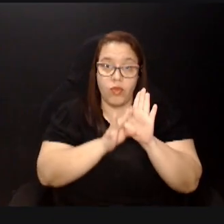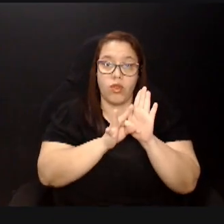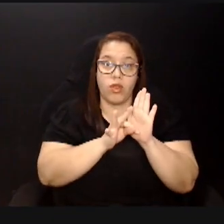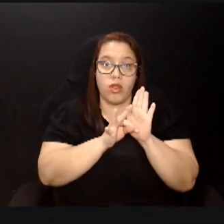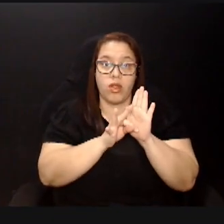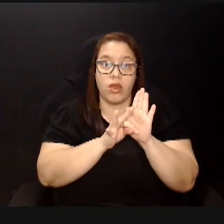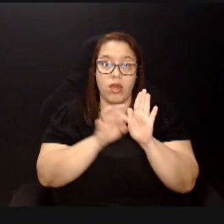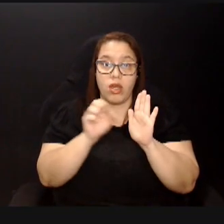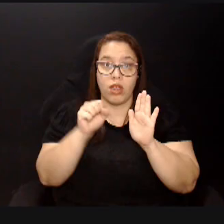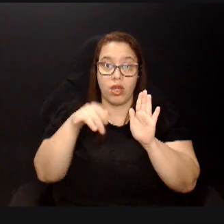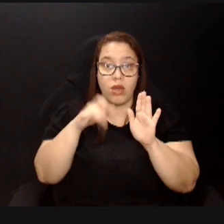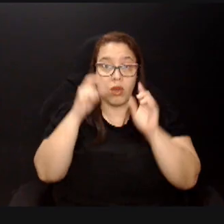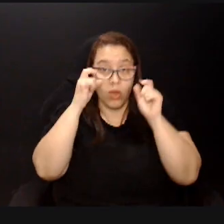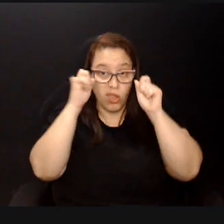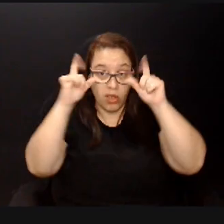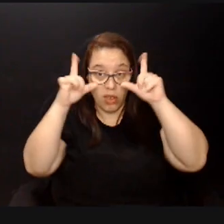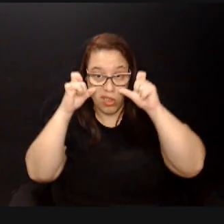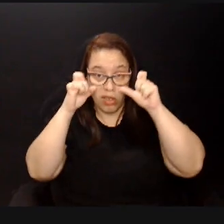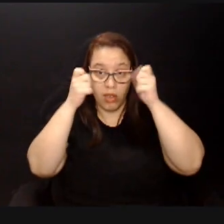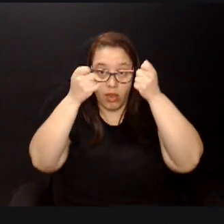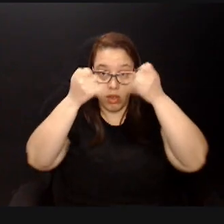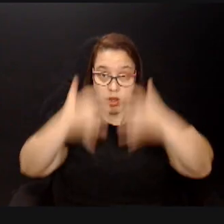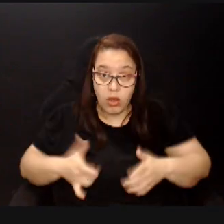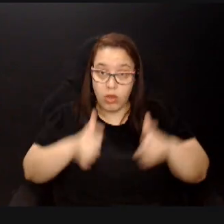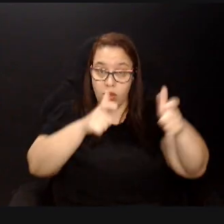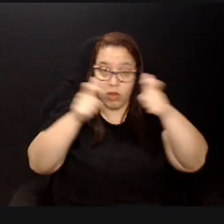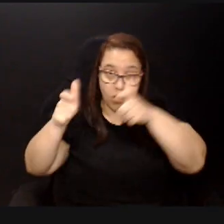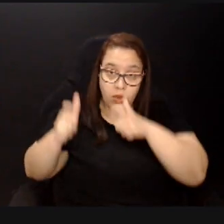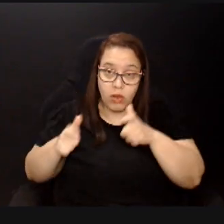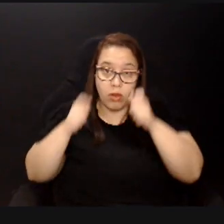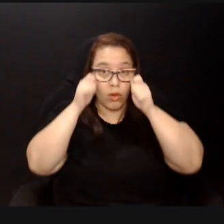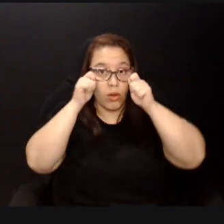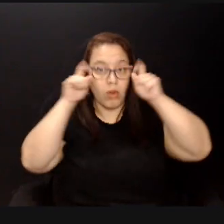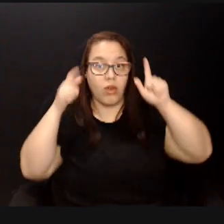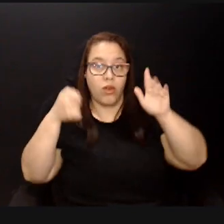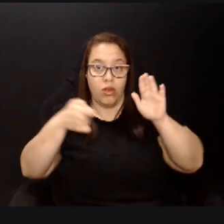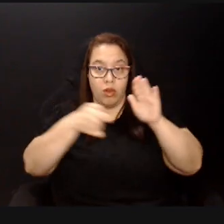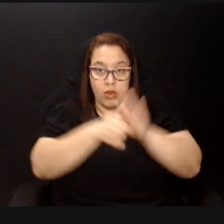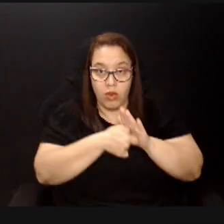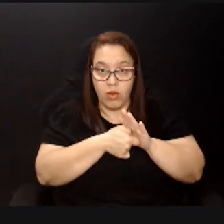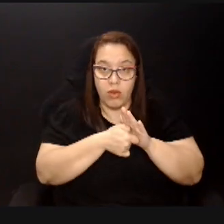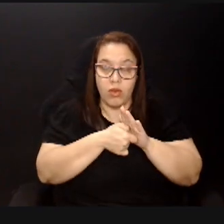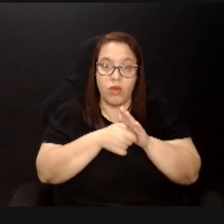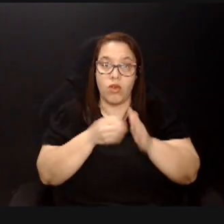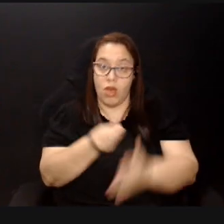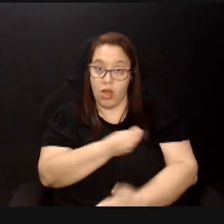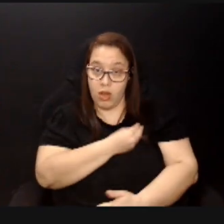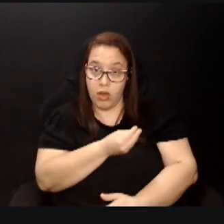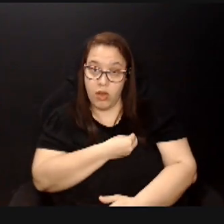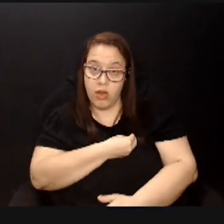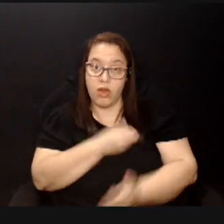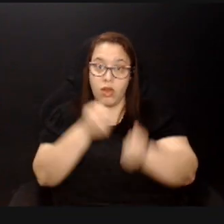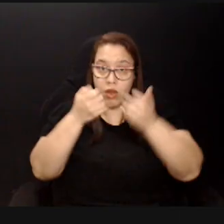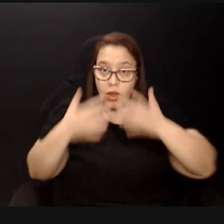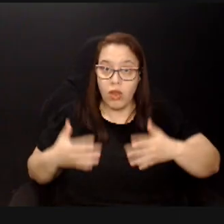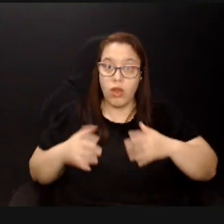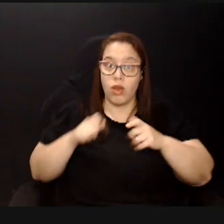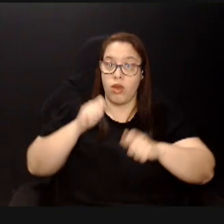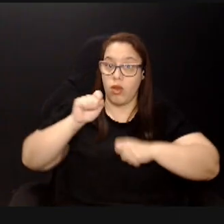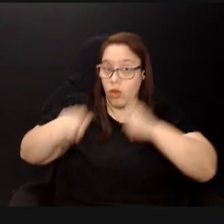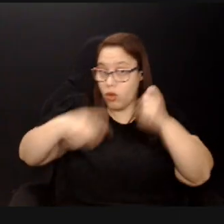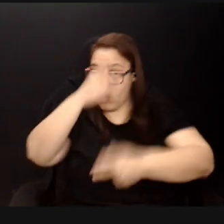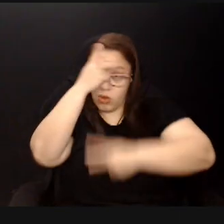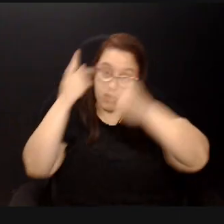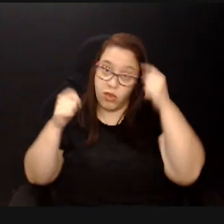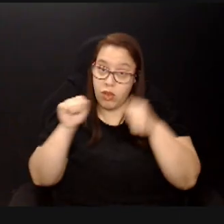se eu tirar uma foto, ele vai descrever todo o ambiente. Se eu ligar ele aqui no rastreamento ao vivo, ele vai descrever os gestos que as pessoas estão